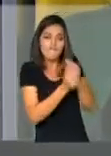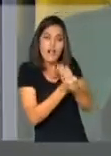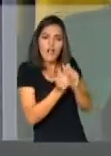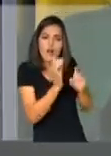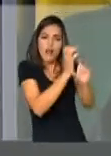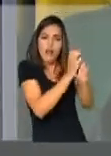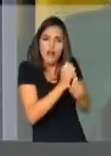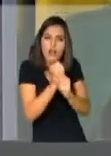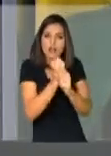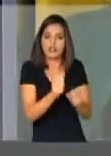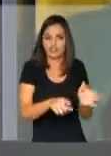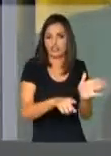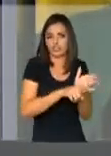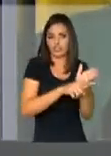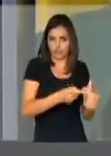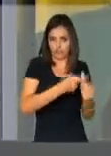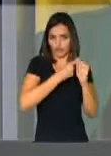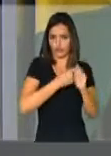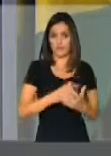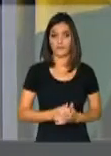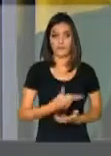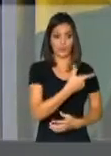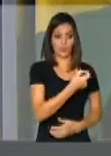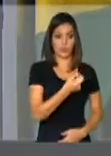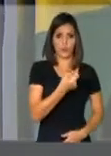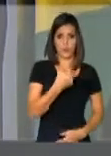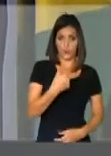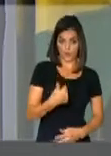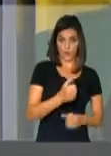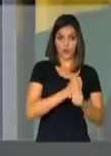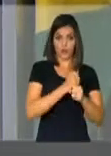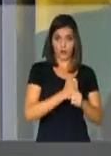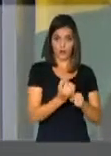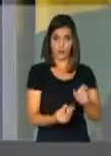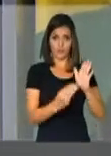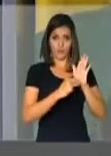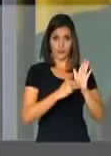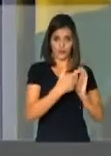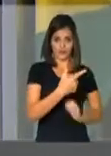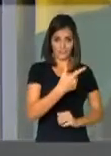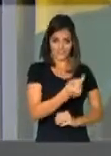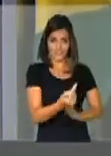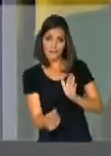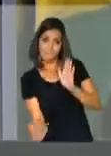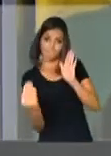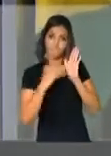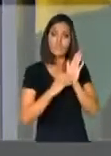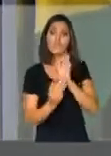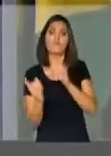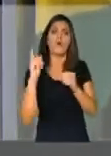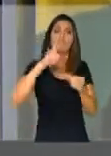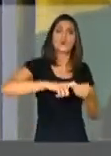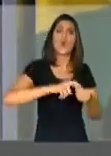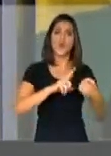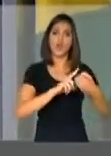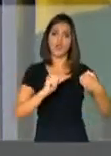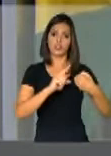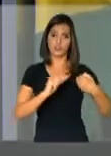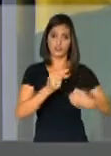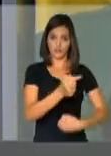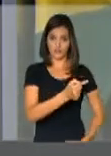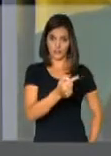parlamentares em 2001 a emenda 27 introduziu o melhor retrovisor viu o artigo